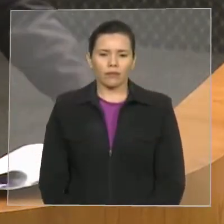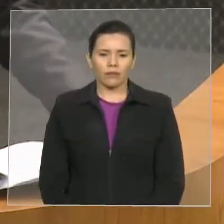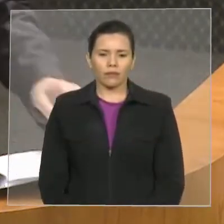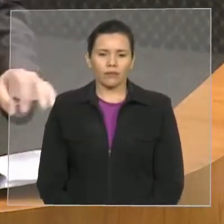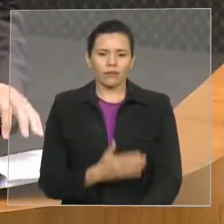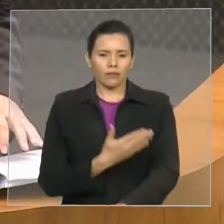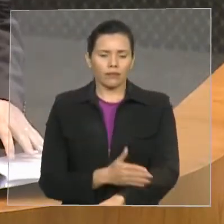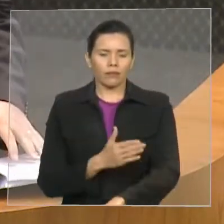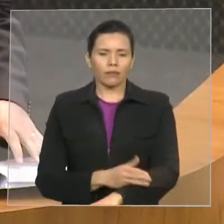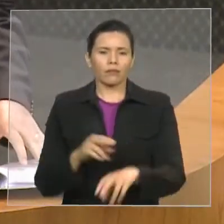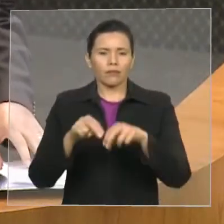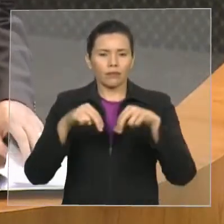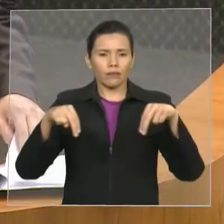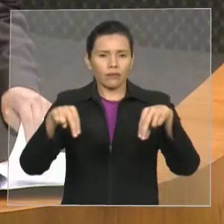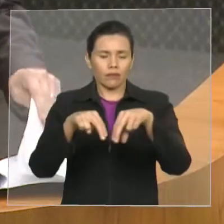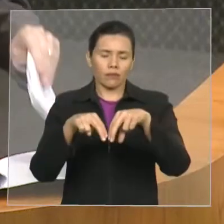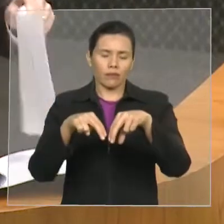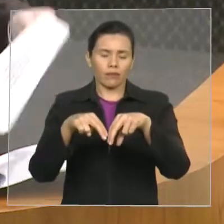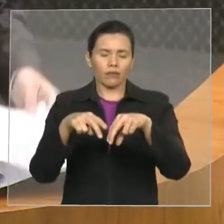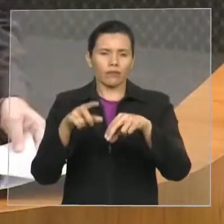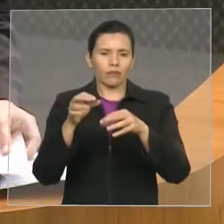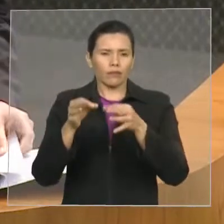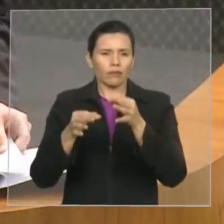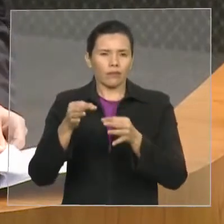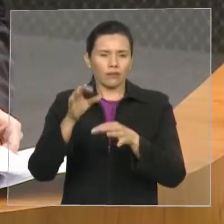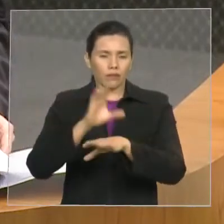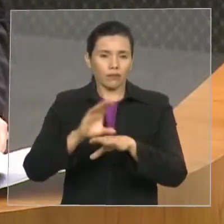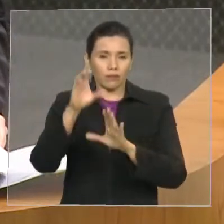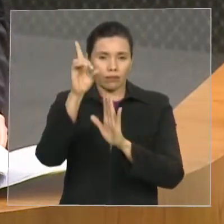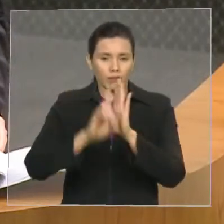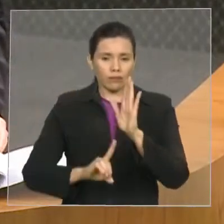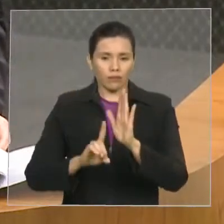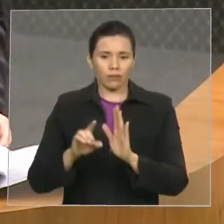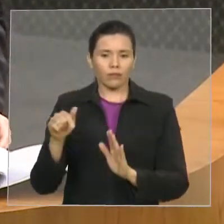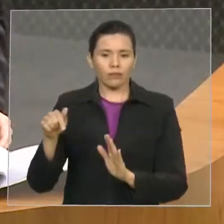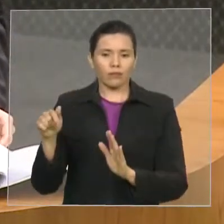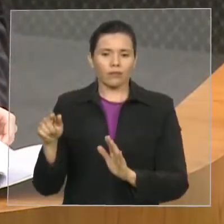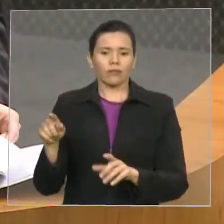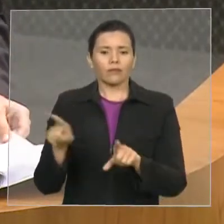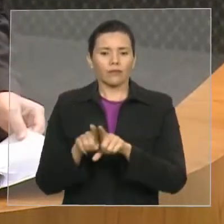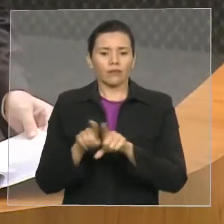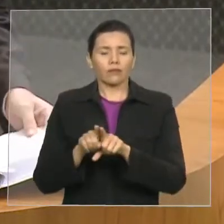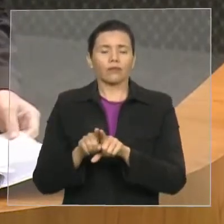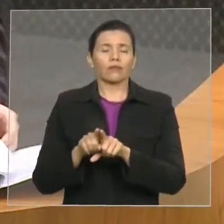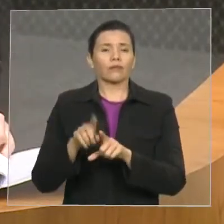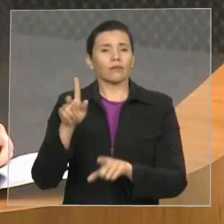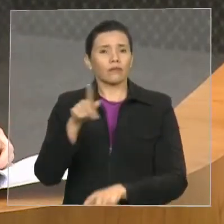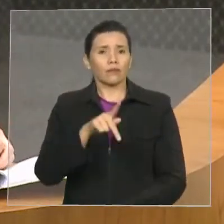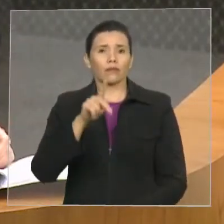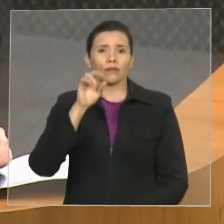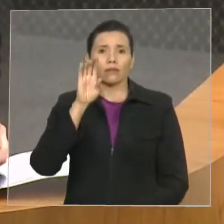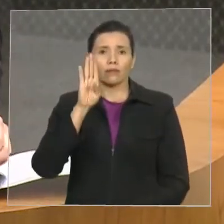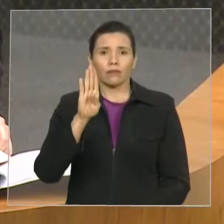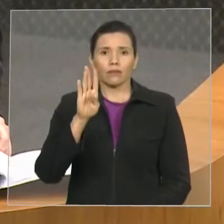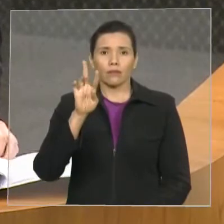de Prática Jurídica da Unidade de Ensino Dom Bosco e do professor Bruno, que os acompanha,